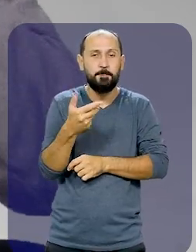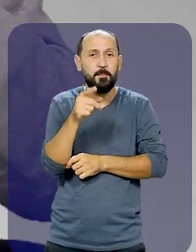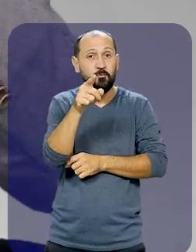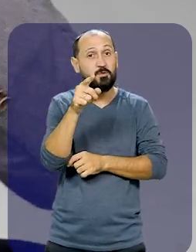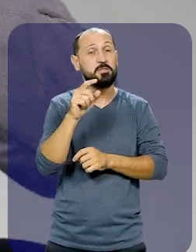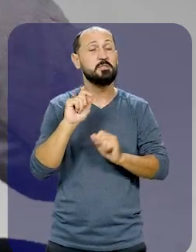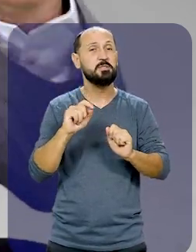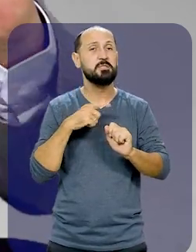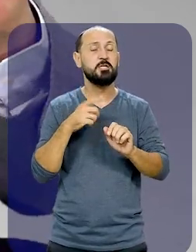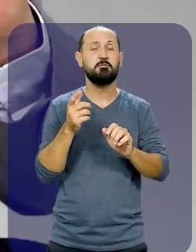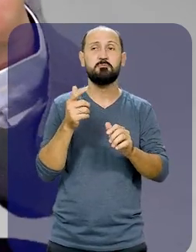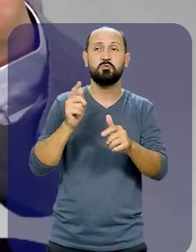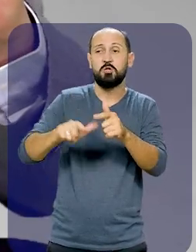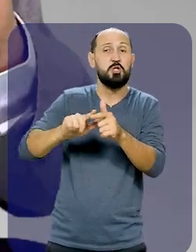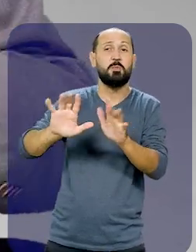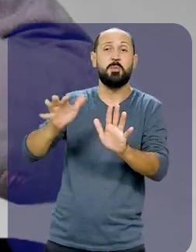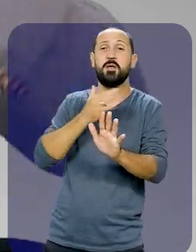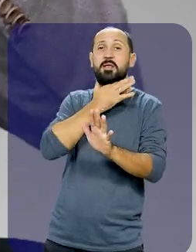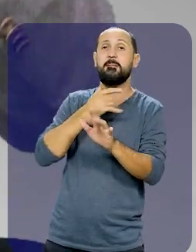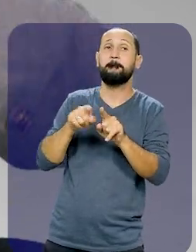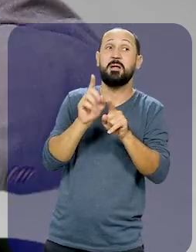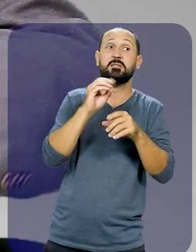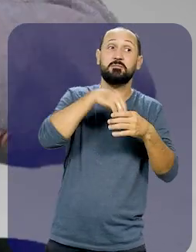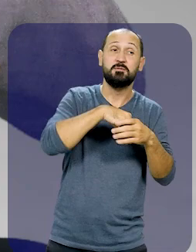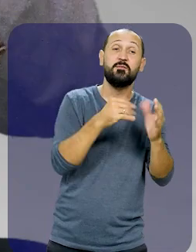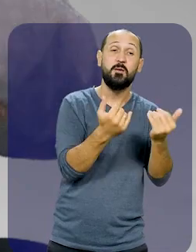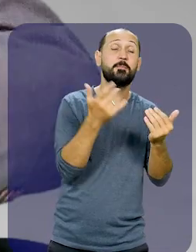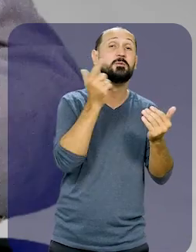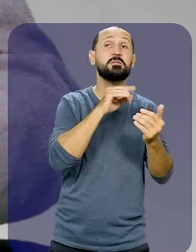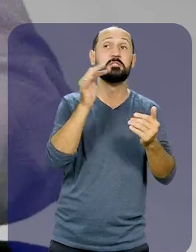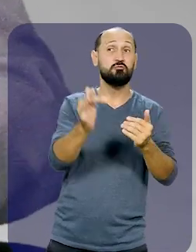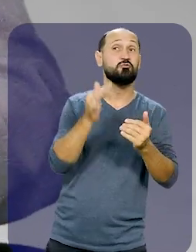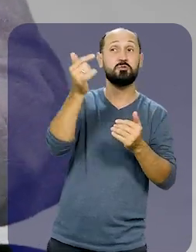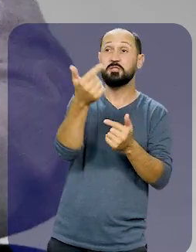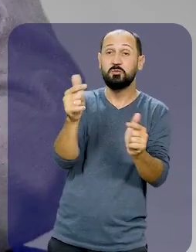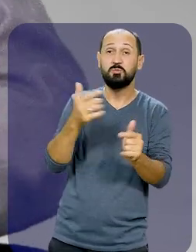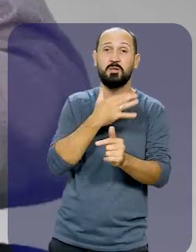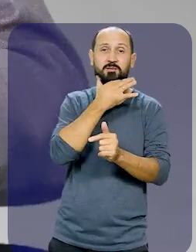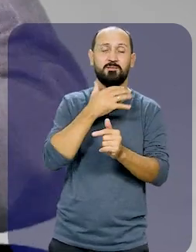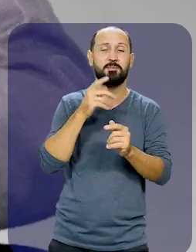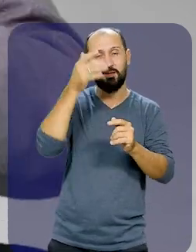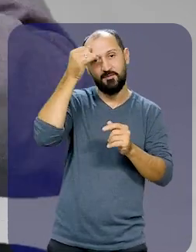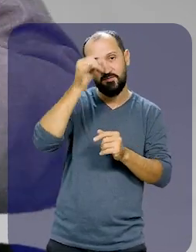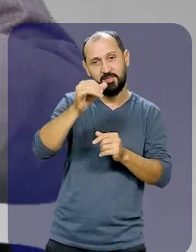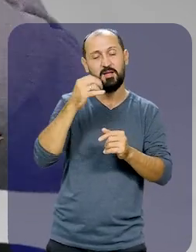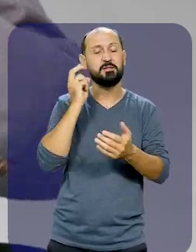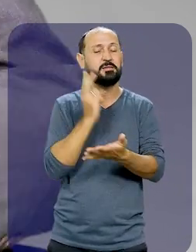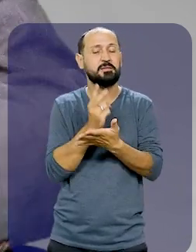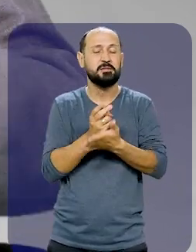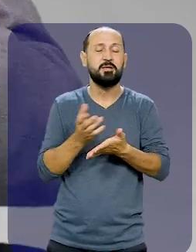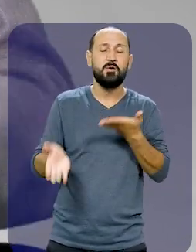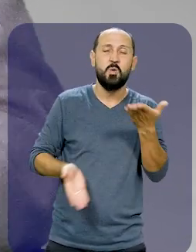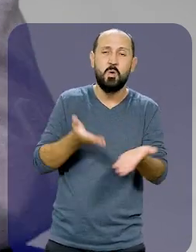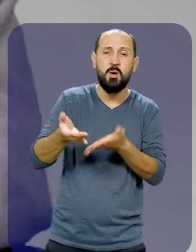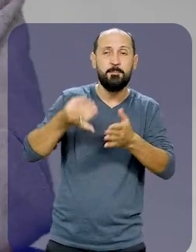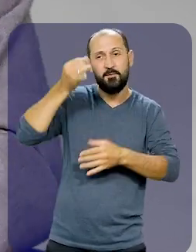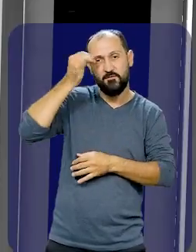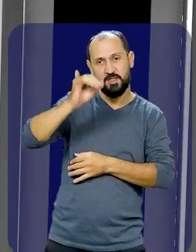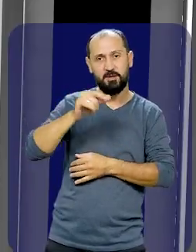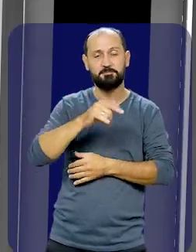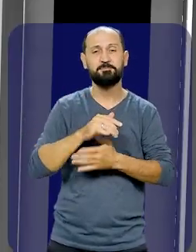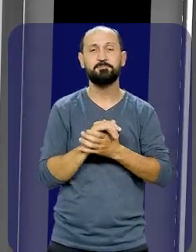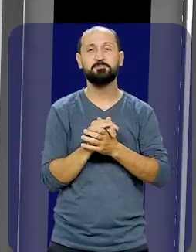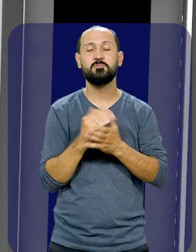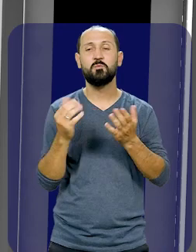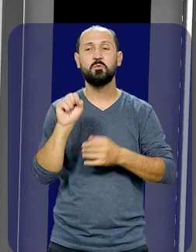com você fora de crise, para que você não desenvolva crises. É o tratamento de manutenção preventiva.